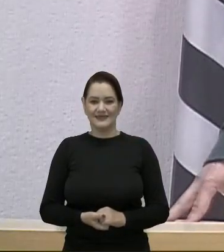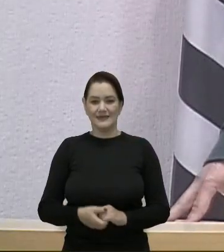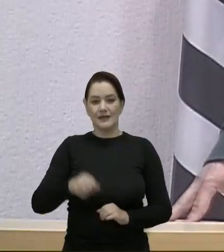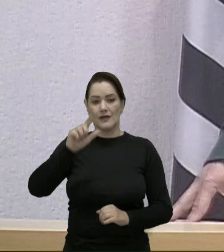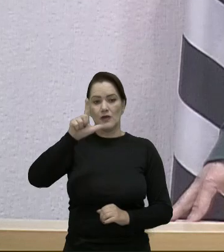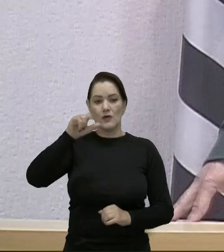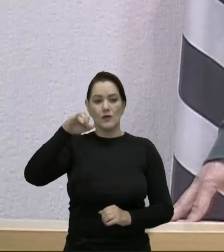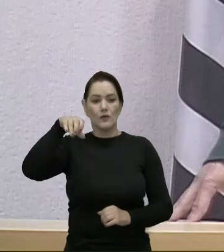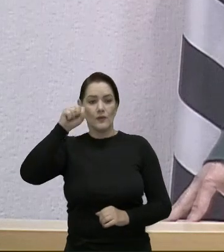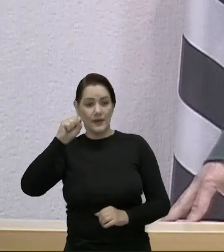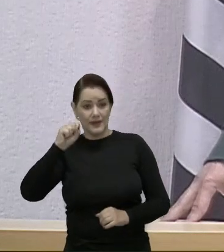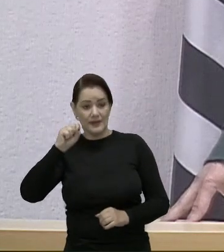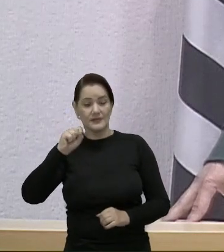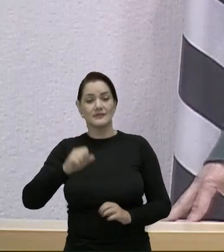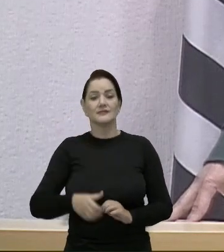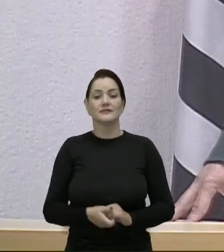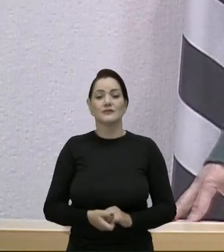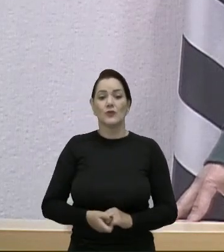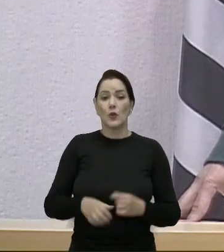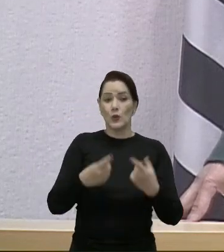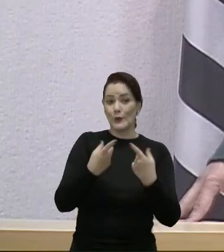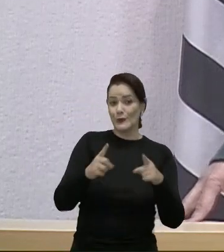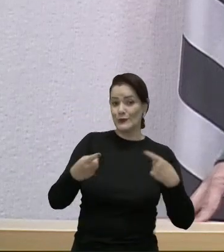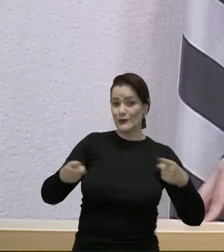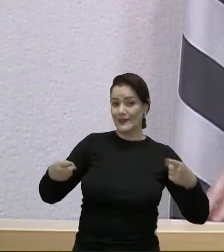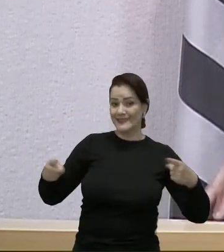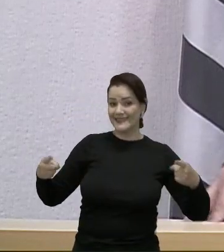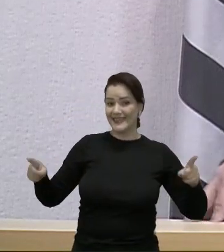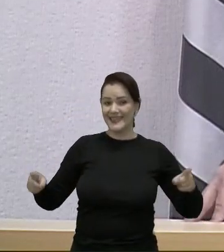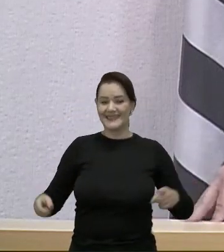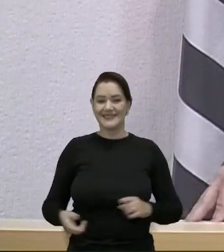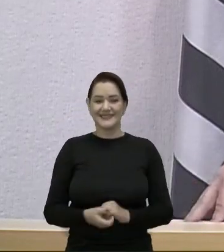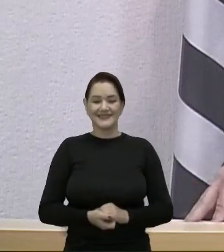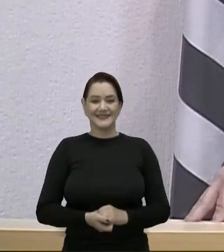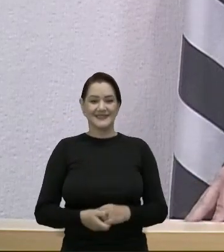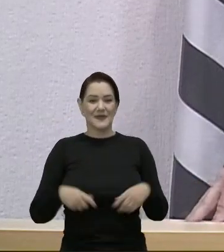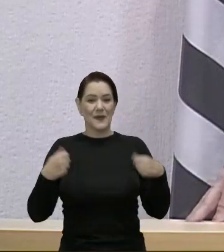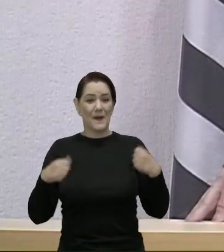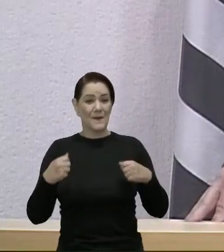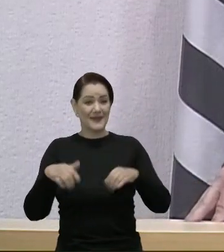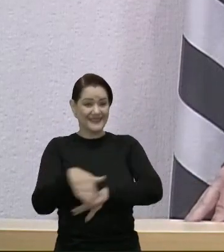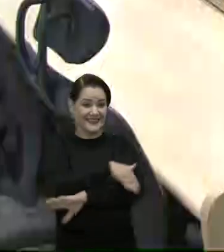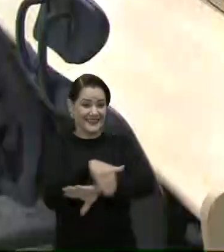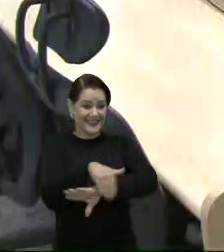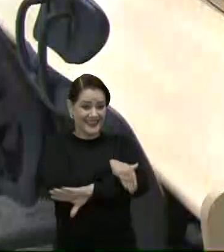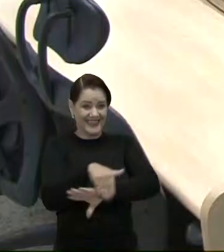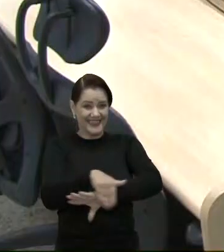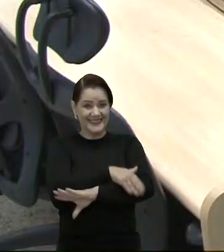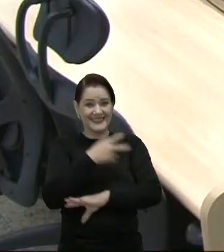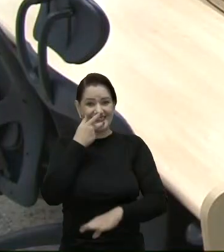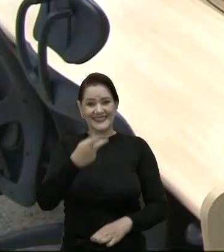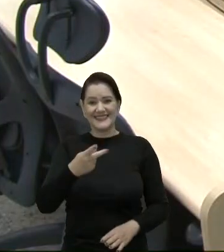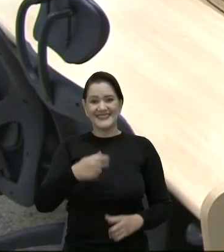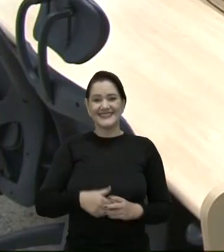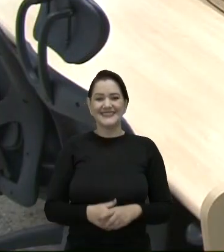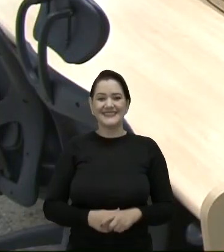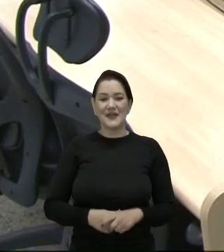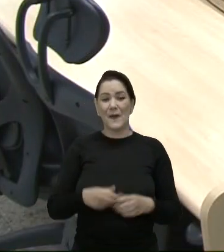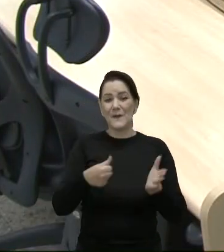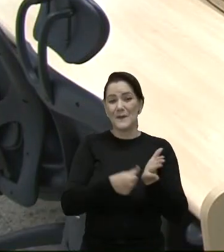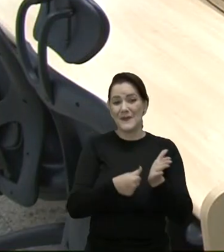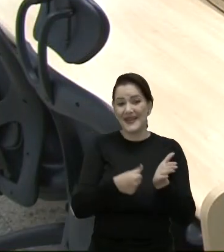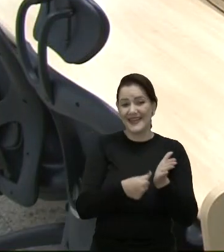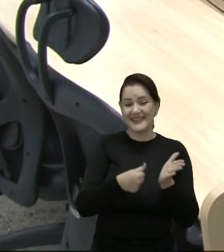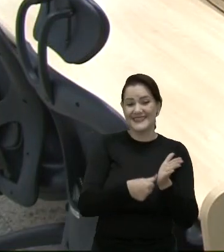Luiz Henrique Pinheiro, churrasqueiro. Esse daí a gente precisa depois do endereço dele, viu, Ana? Precisa mandar, marcar aí,